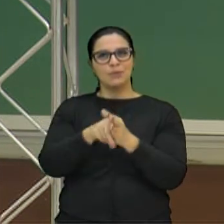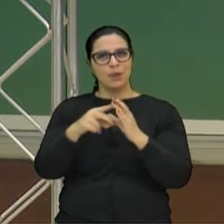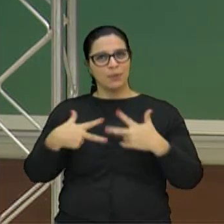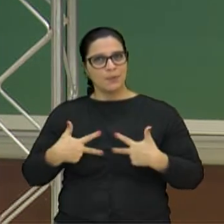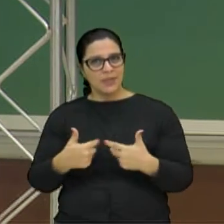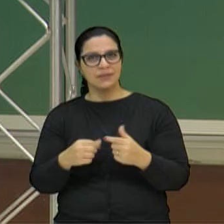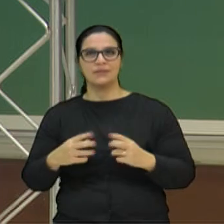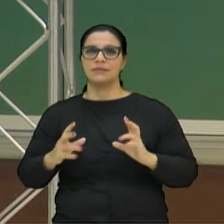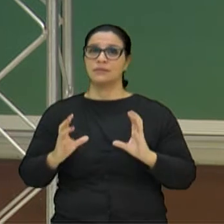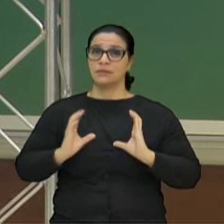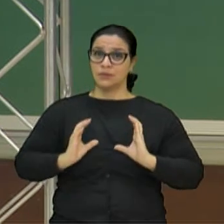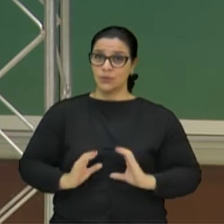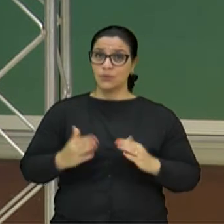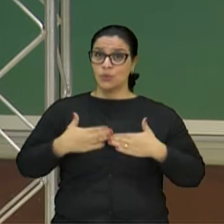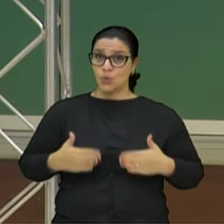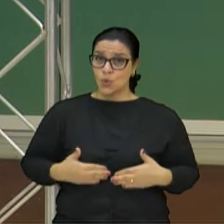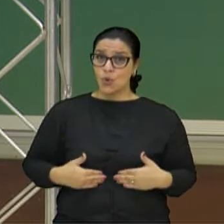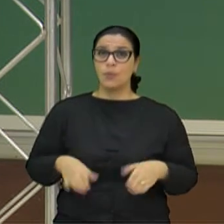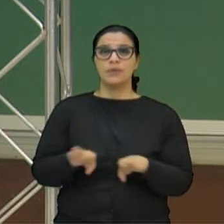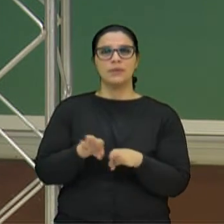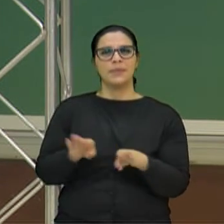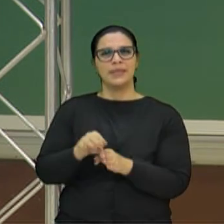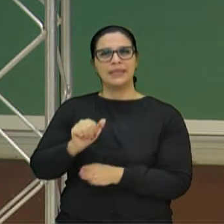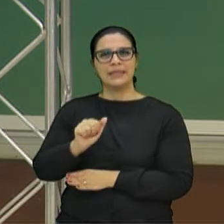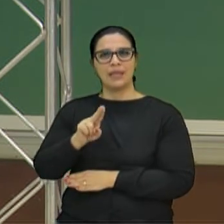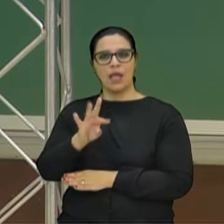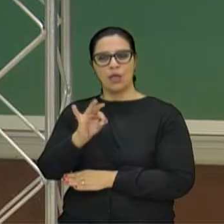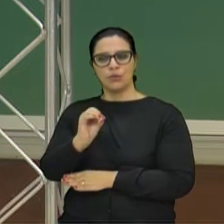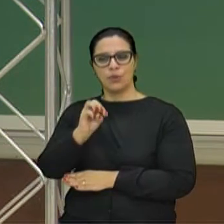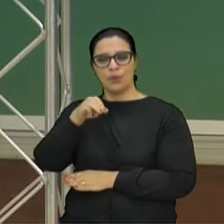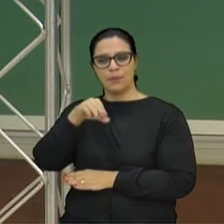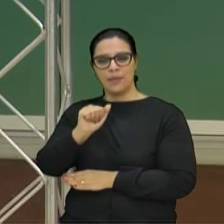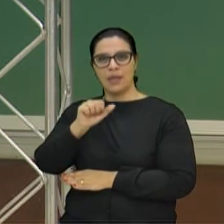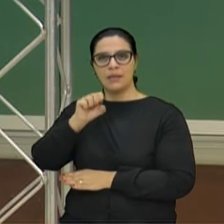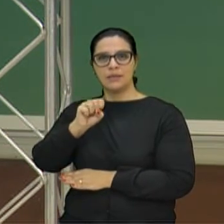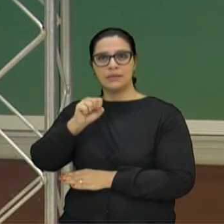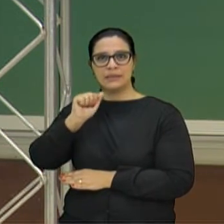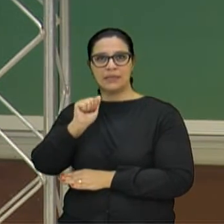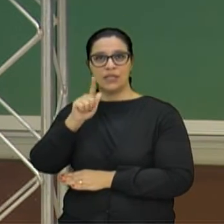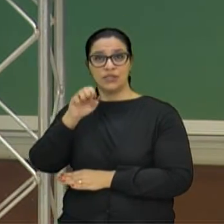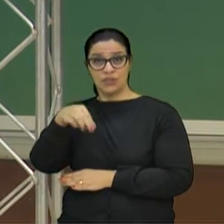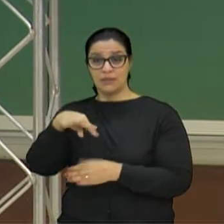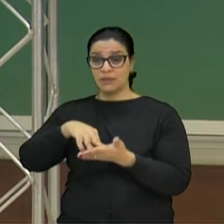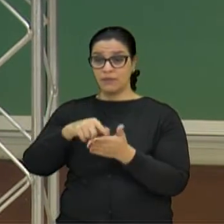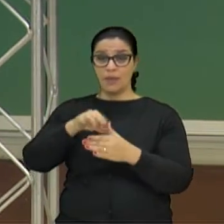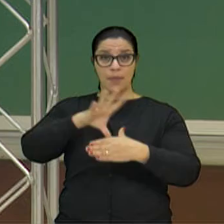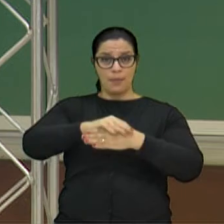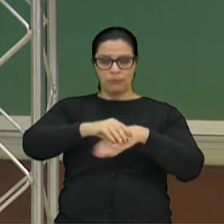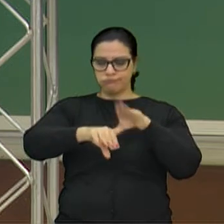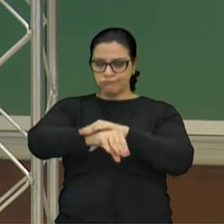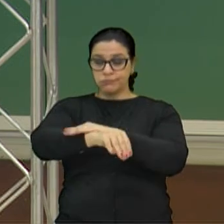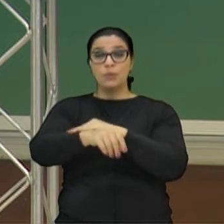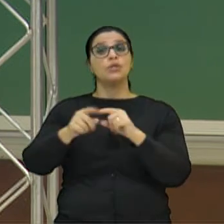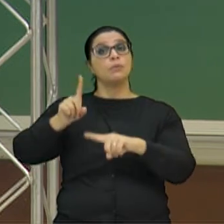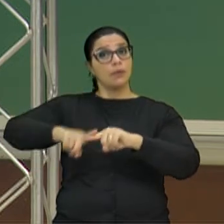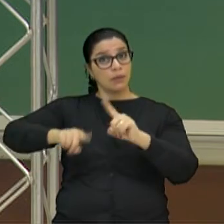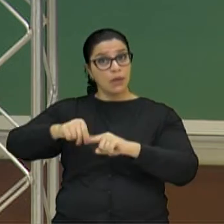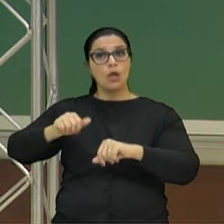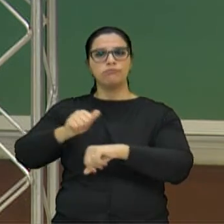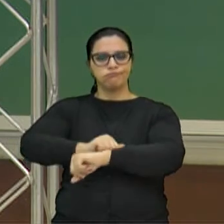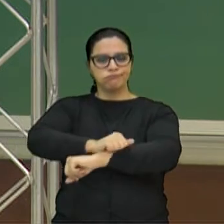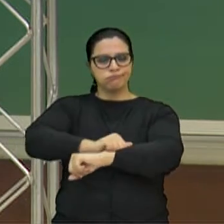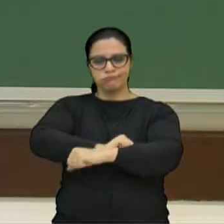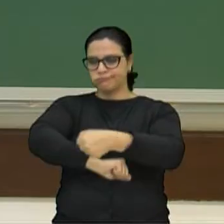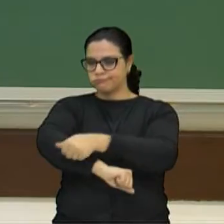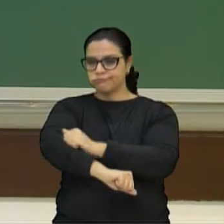conscientização corporal, automassagem. Tranquilo? Ela pode ser utilizada com as mãos ou posso utilizar de acessórios para estar